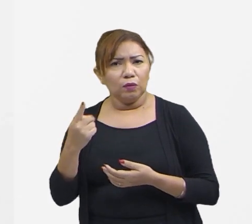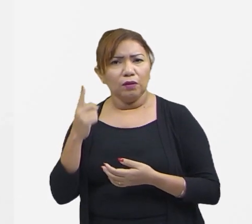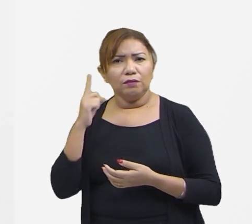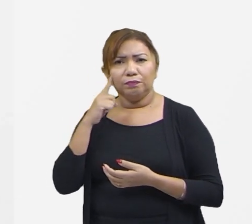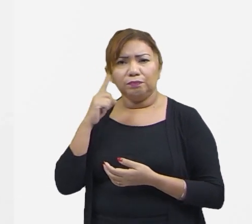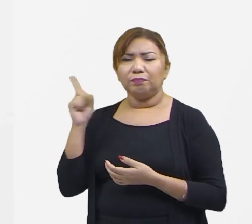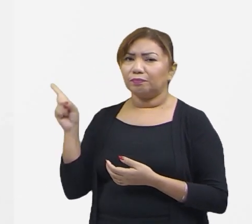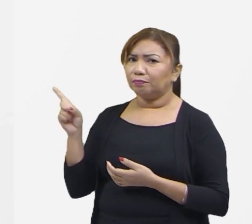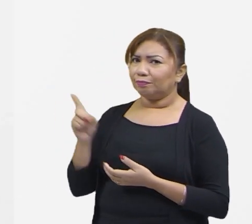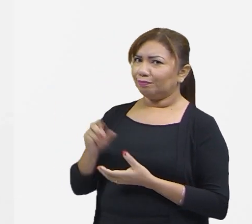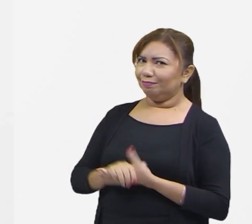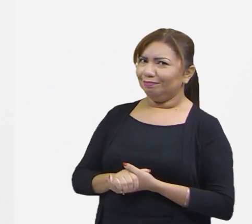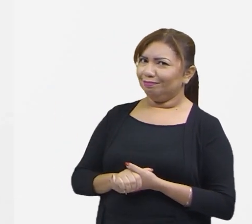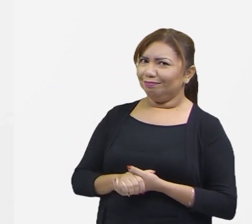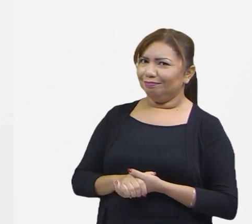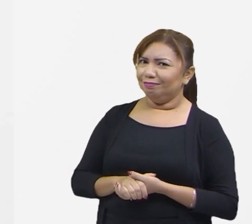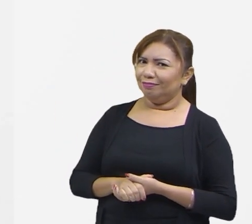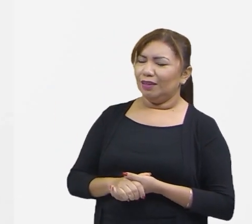imagem.